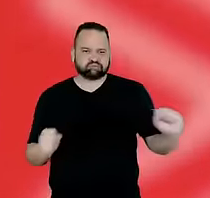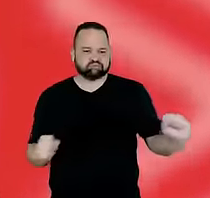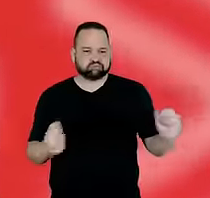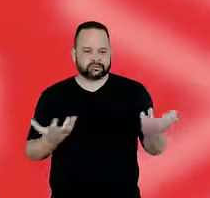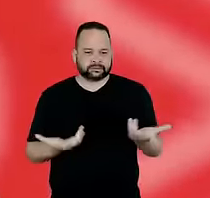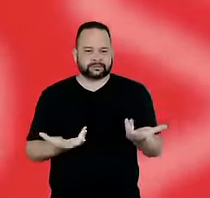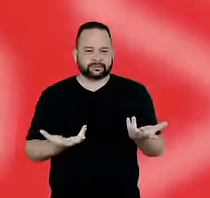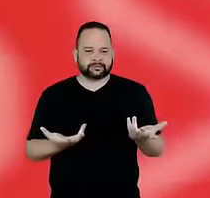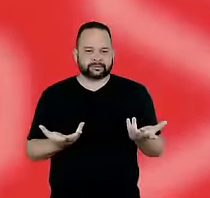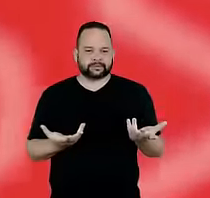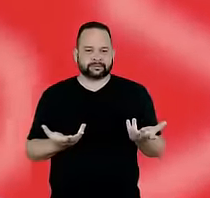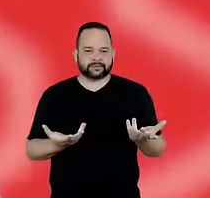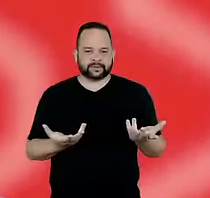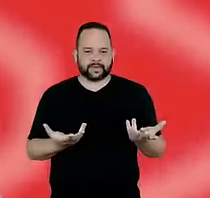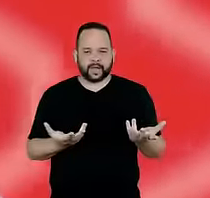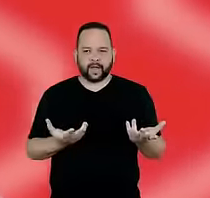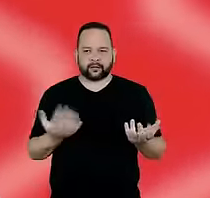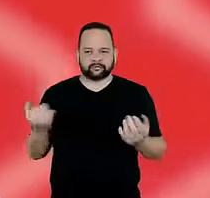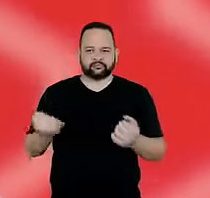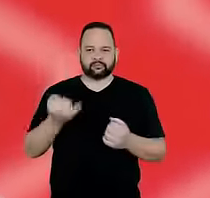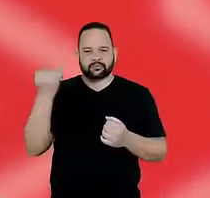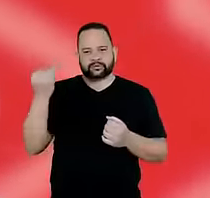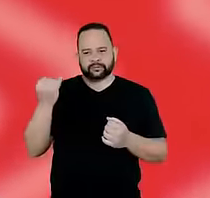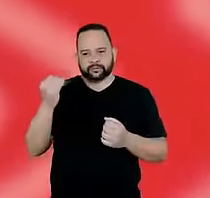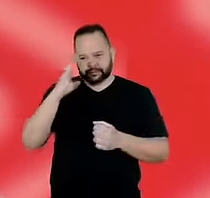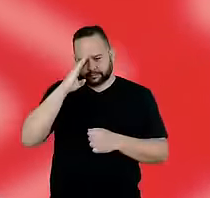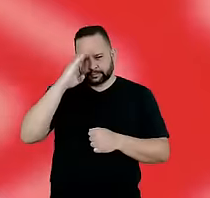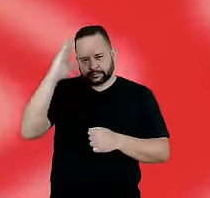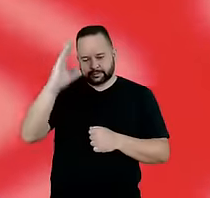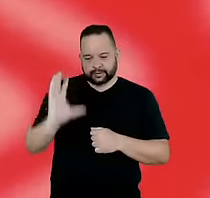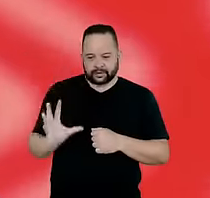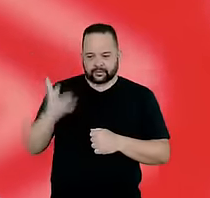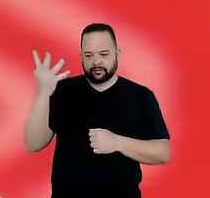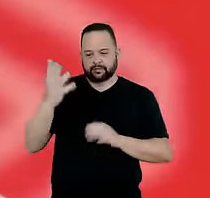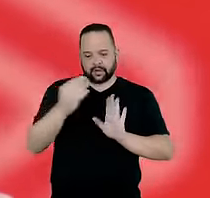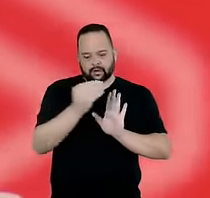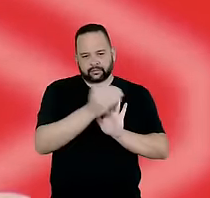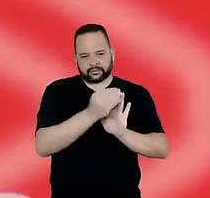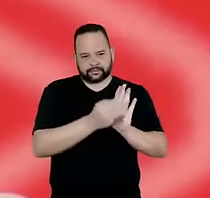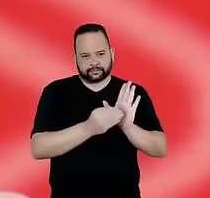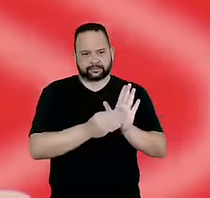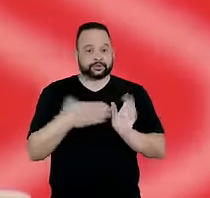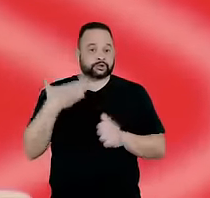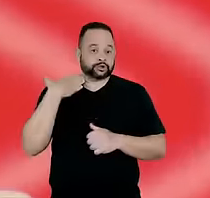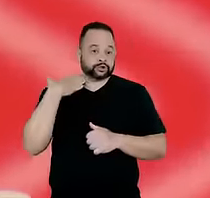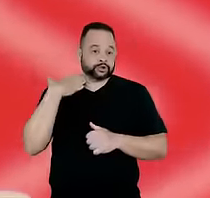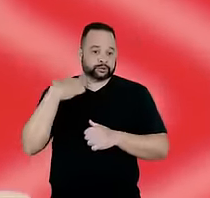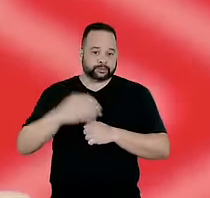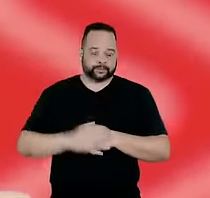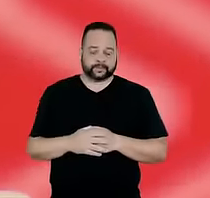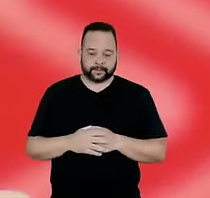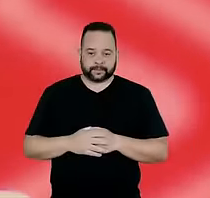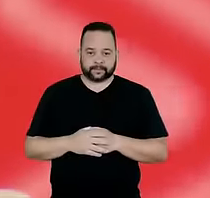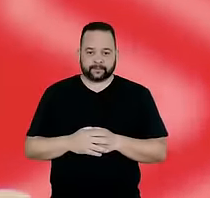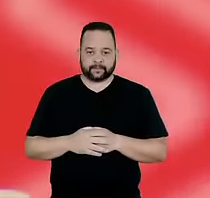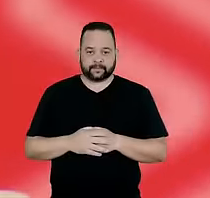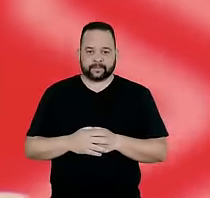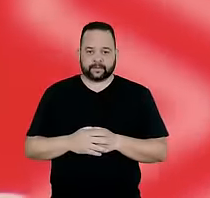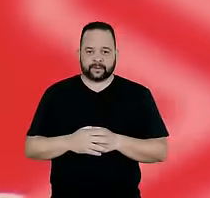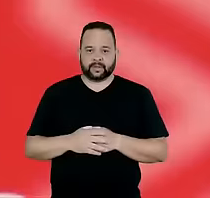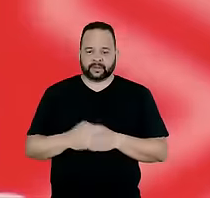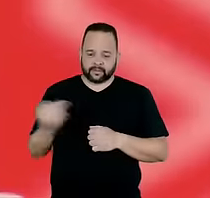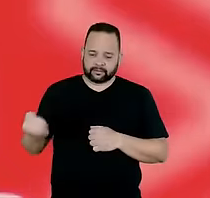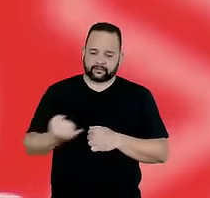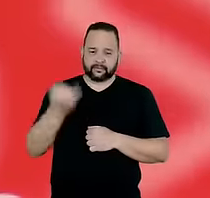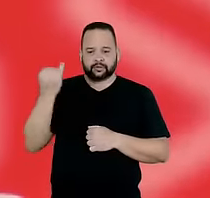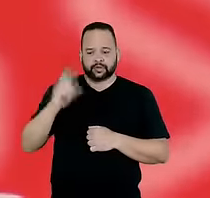principais acontecimentos dessa nossa agenda corporativa e mais do que isso faz parte do nosso compromisso de